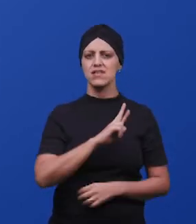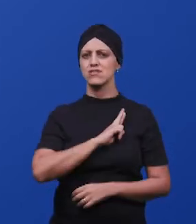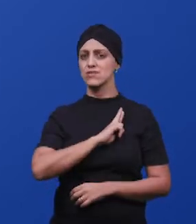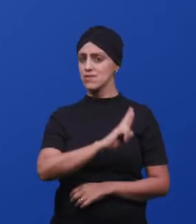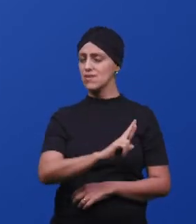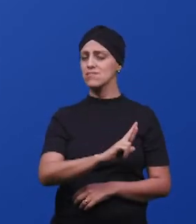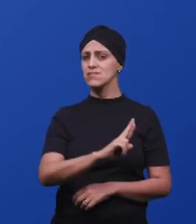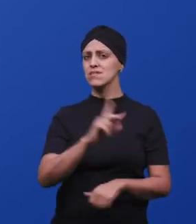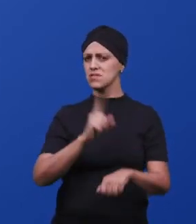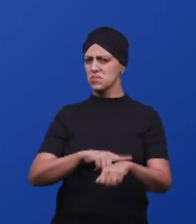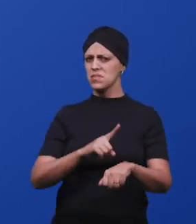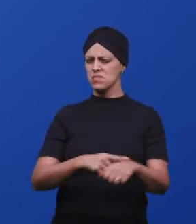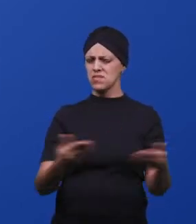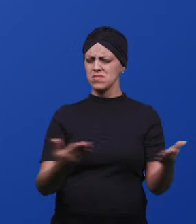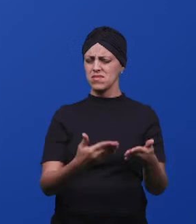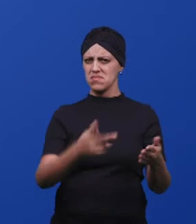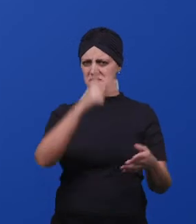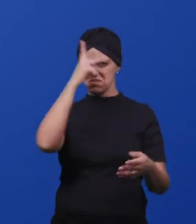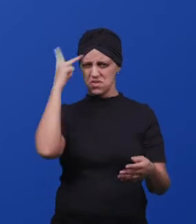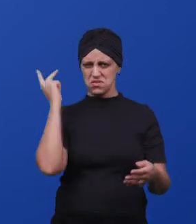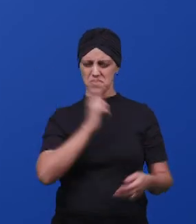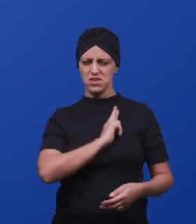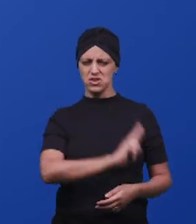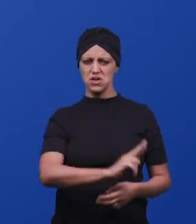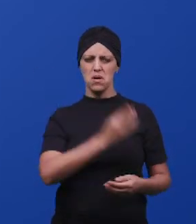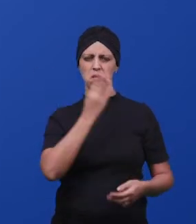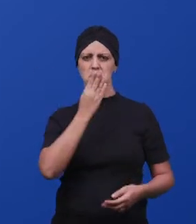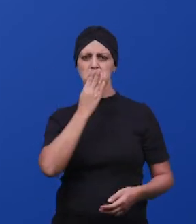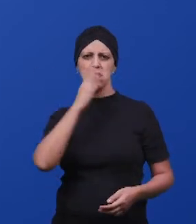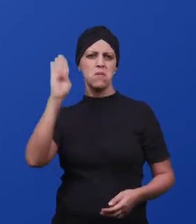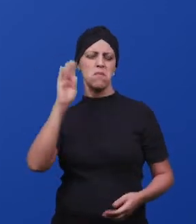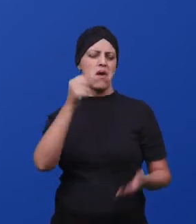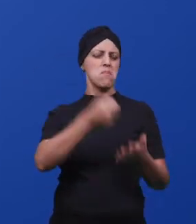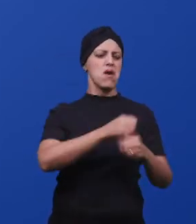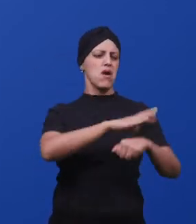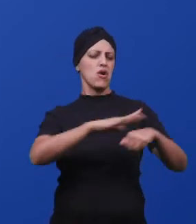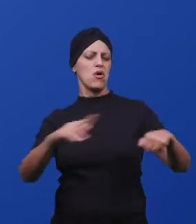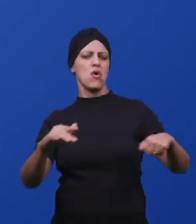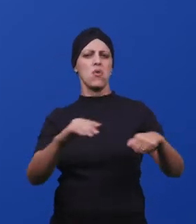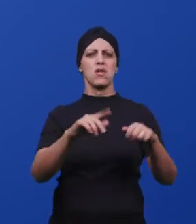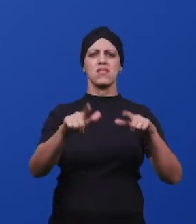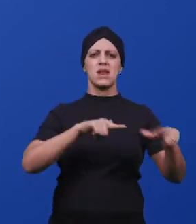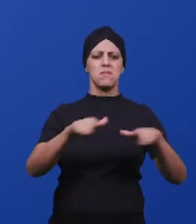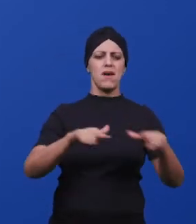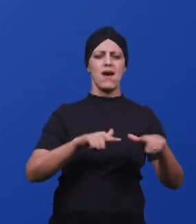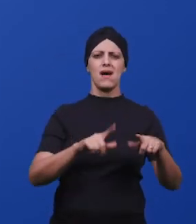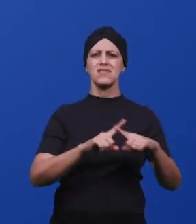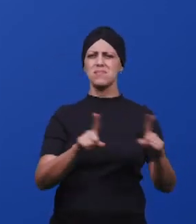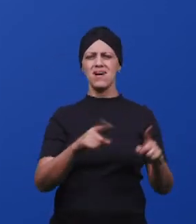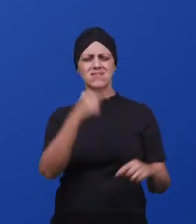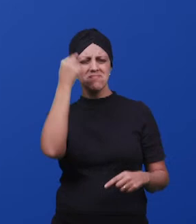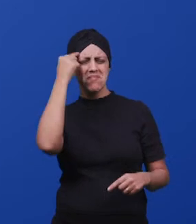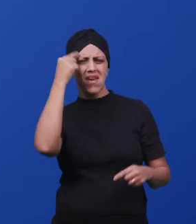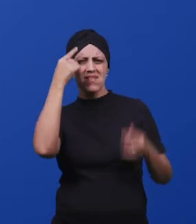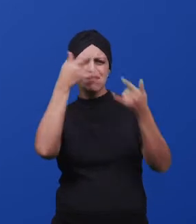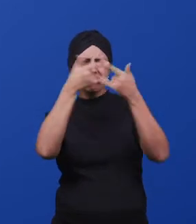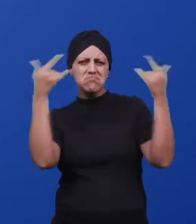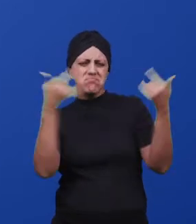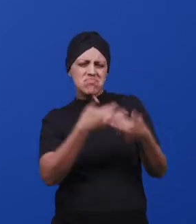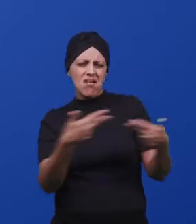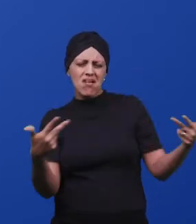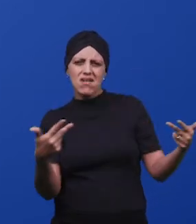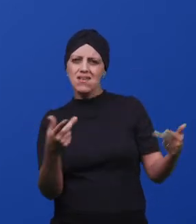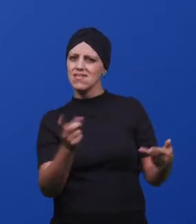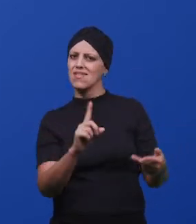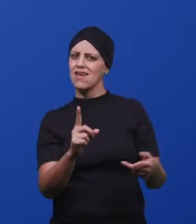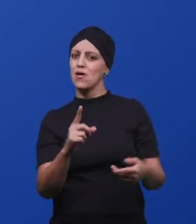religião. No momento em que a gente vive, os religiosos prometem cura, prometem prosperidade, bons empregos, e a nossa vida não pode ser